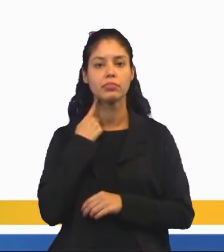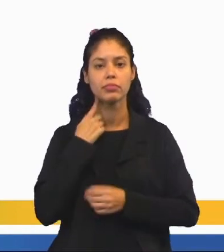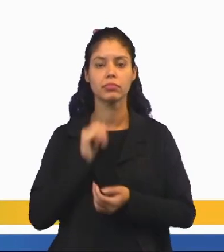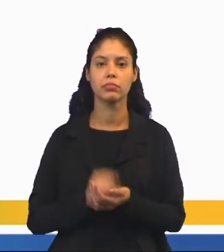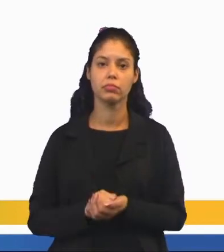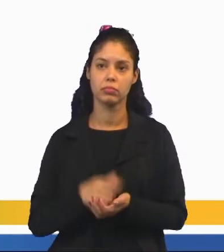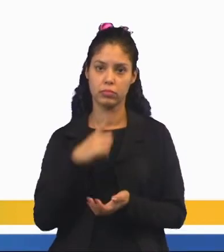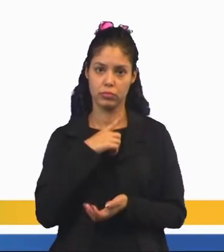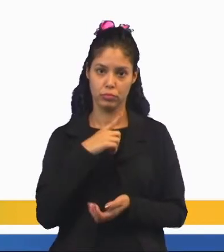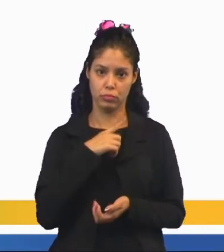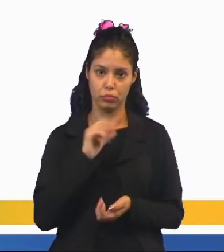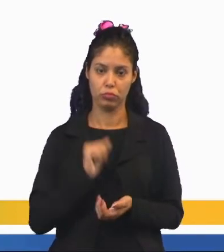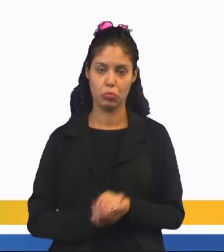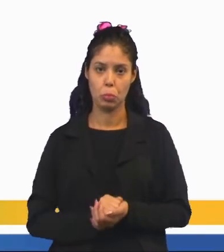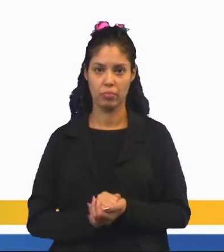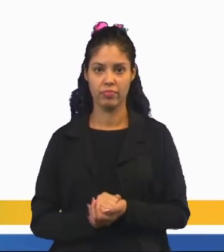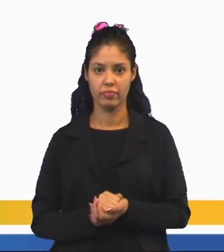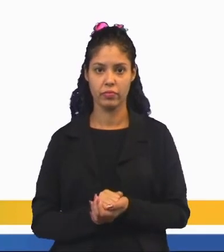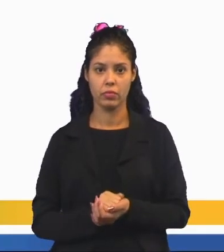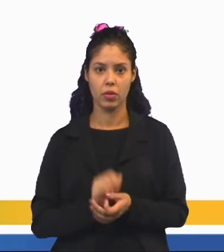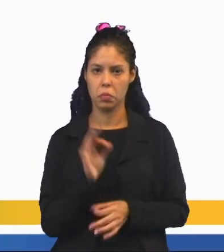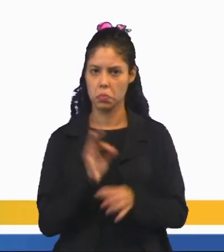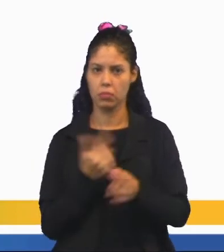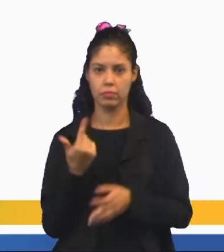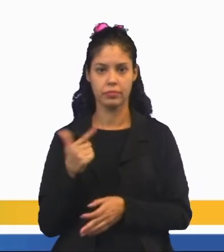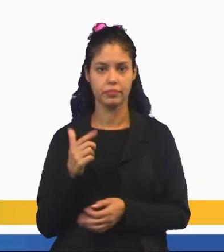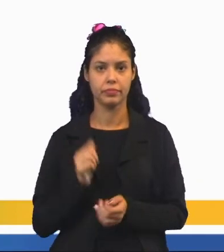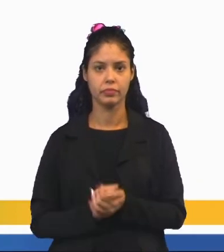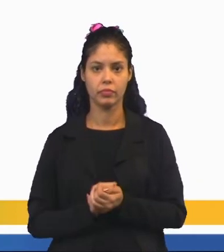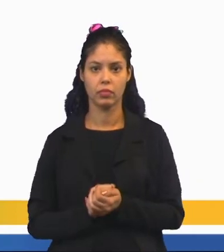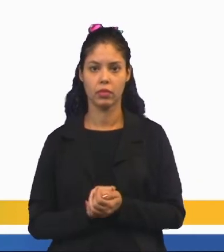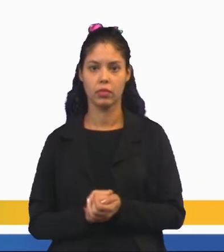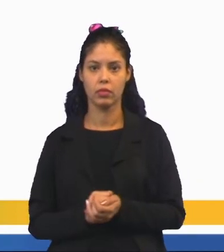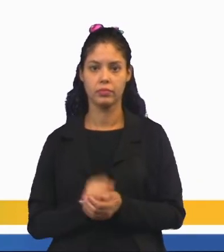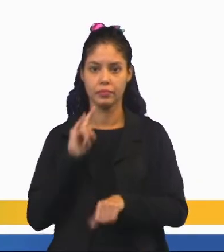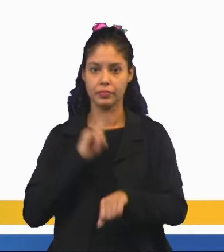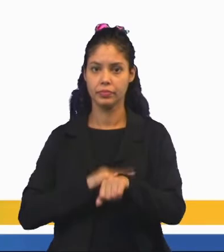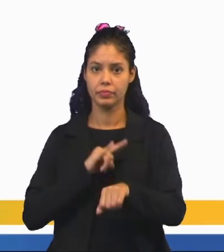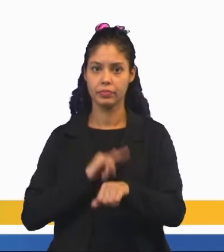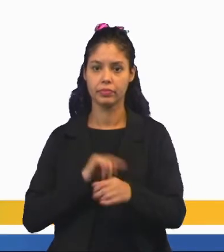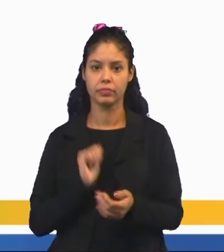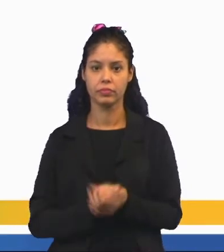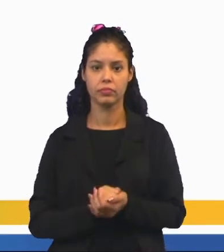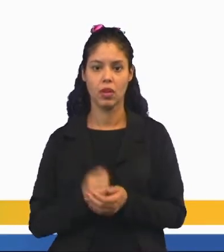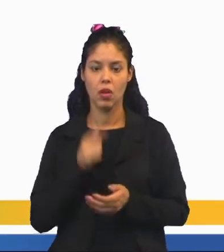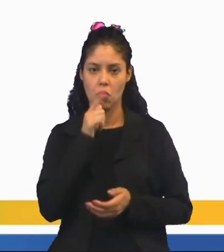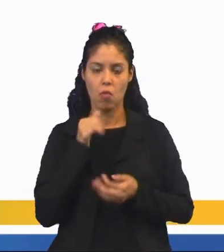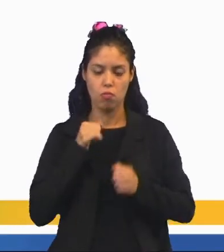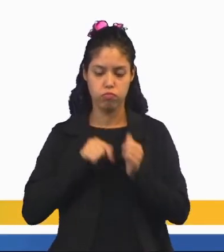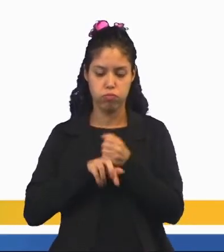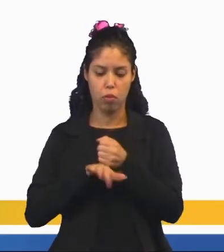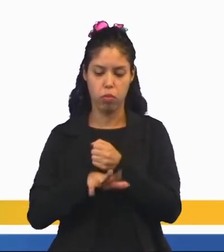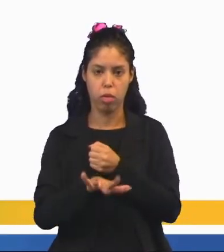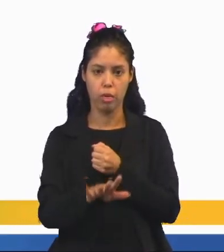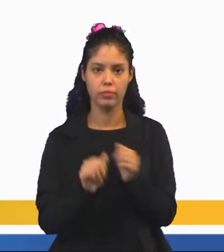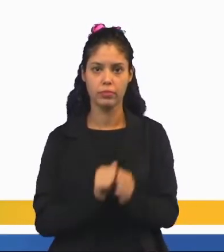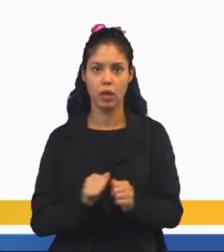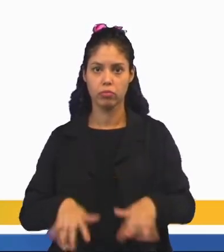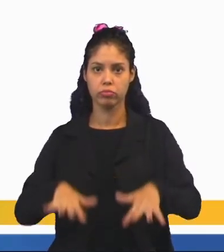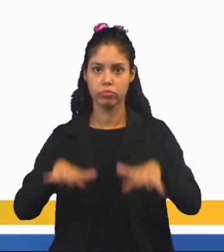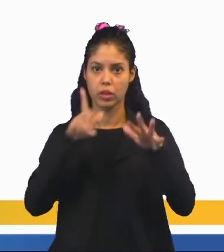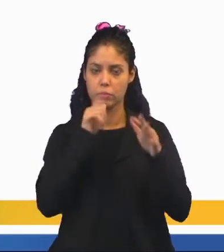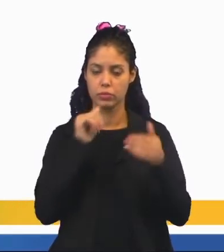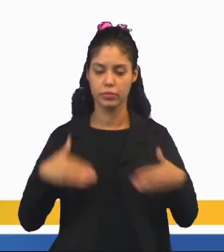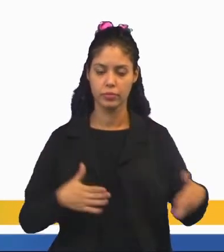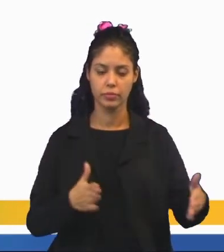nós descartamos de forma desordenada, eles vão para o bueiro, para os rios, e aí as enchentes